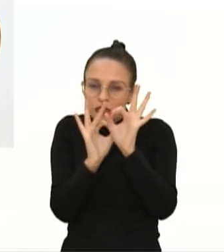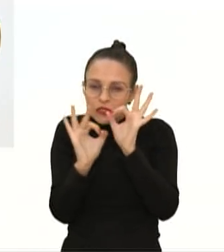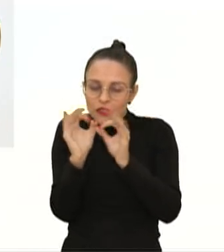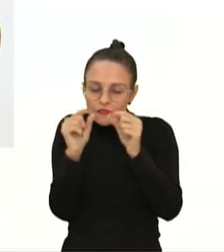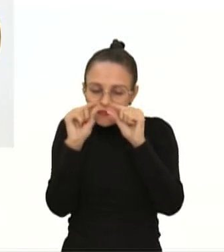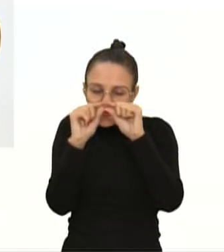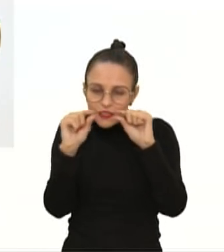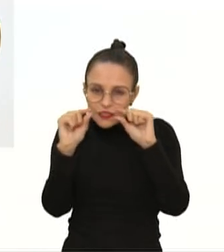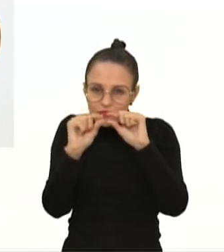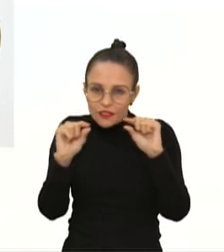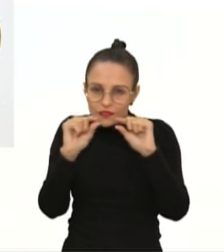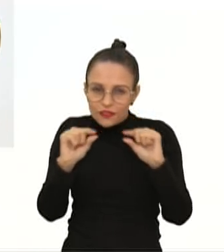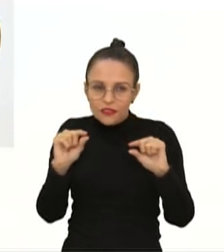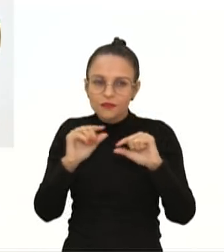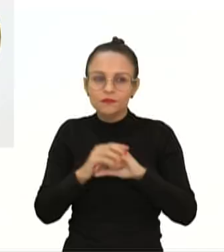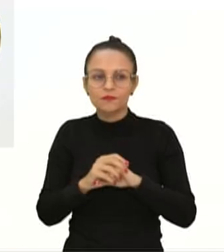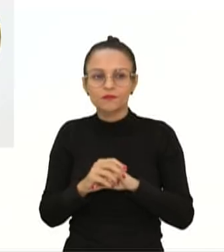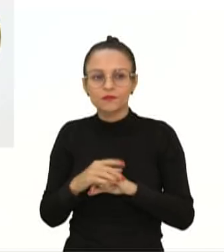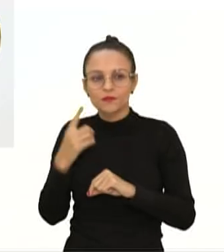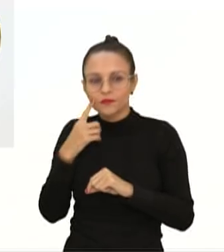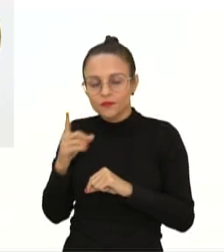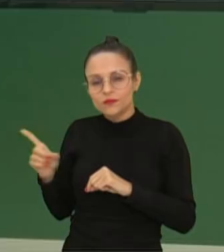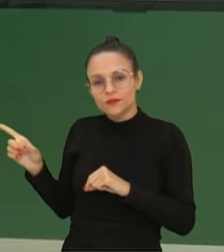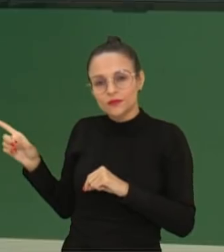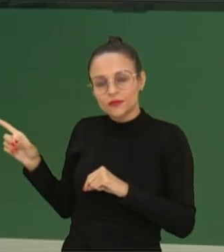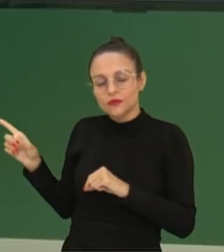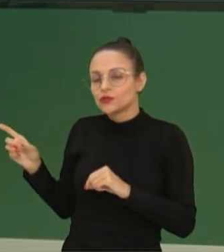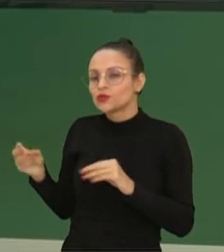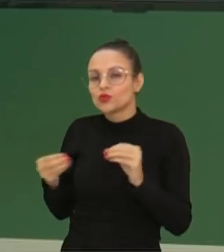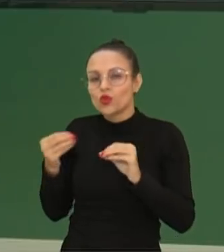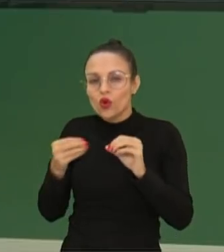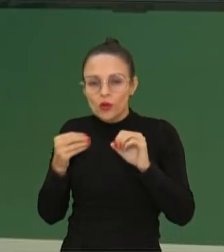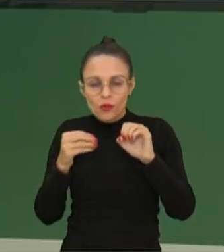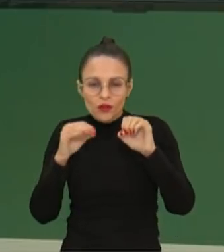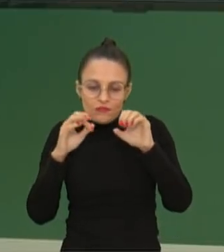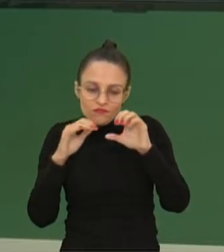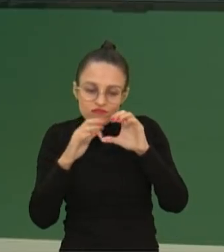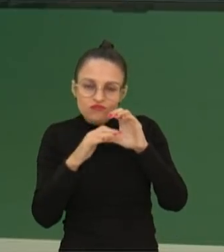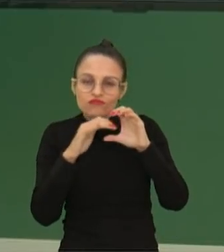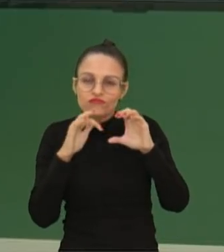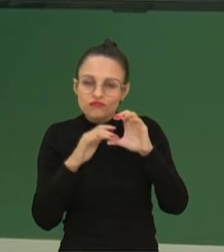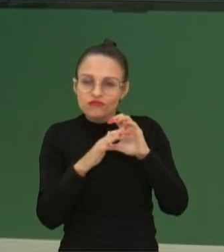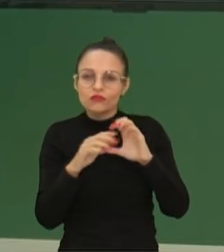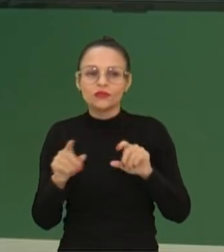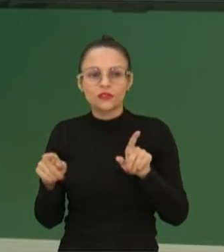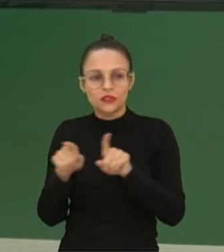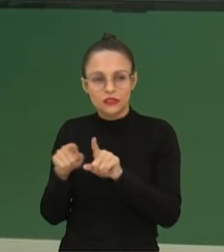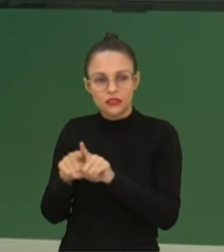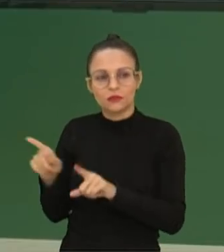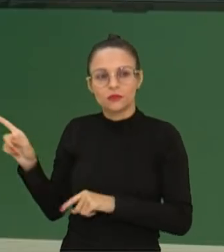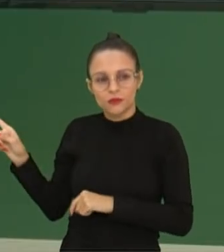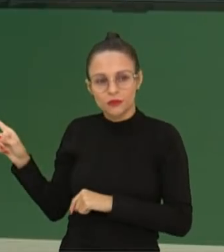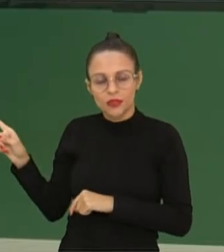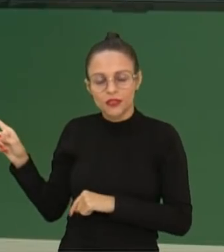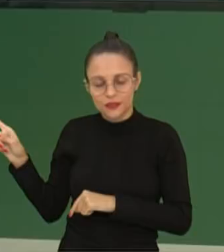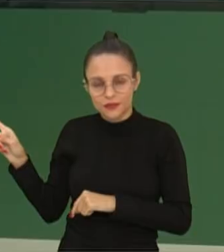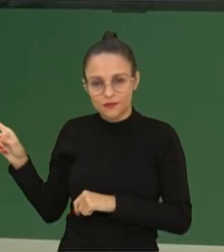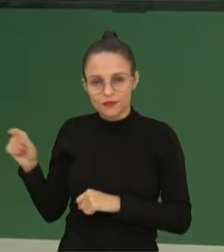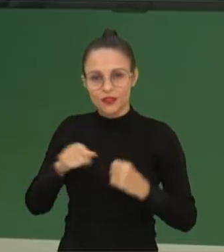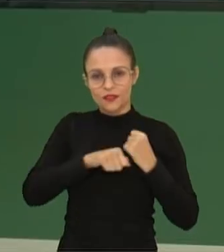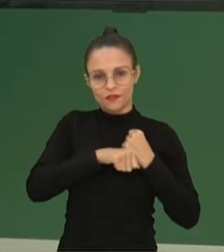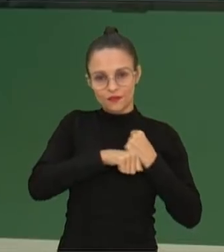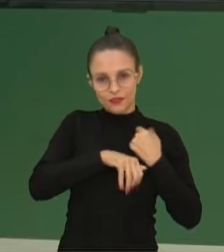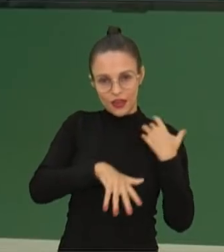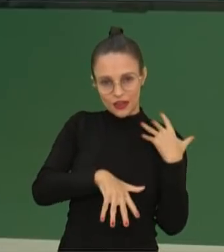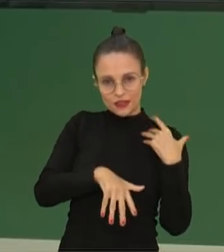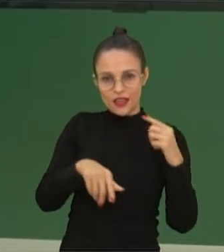fininha mesmo, tá? Aqui, ó, mostrando também o quanto é fino, né, um capilar. E aqui novamente, a artéria, aqui a